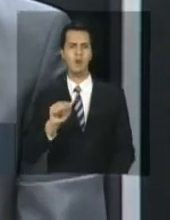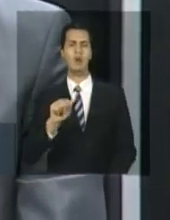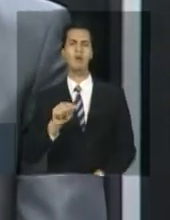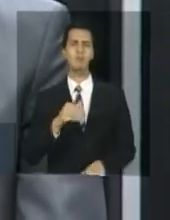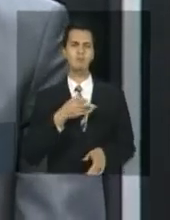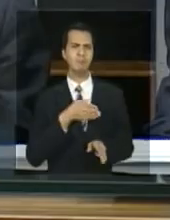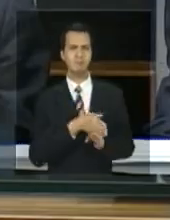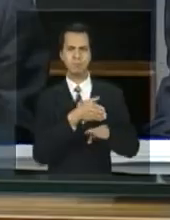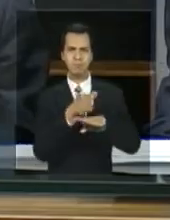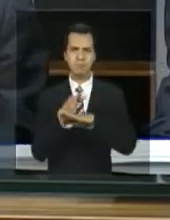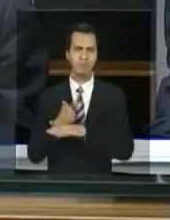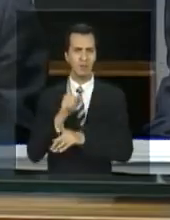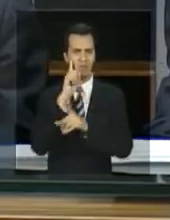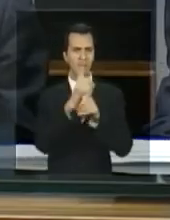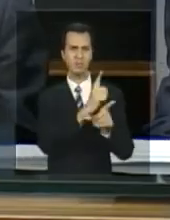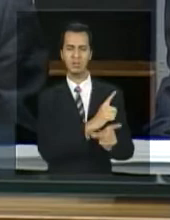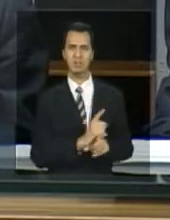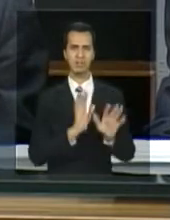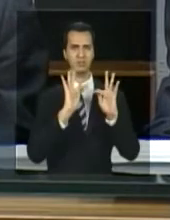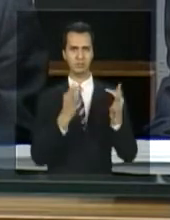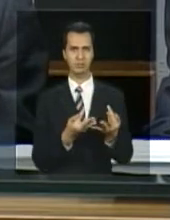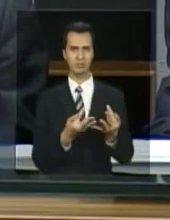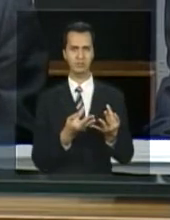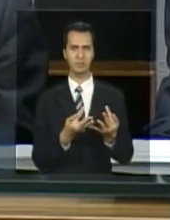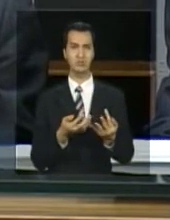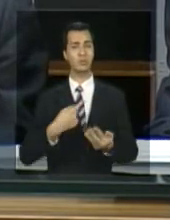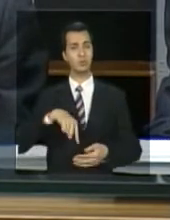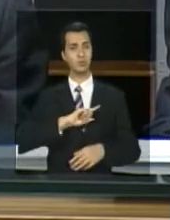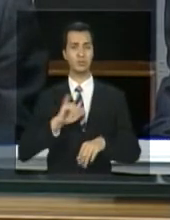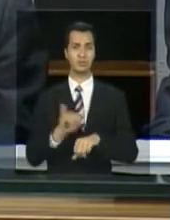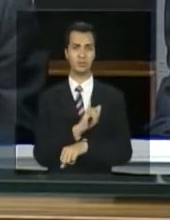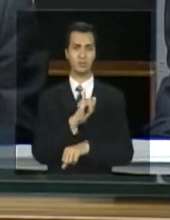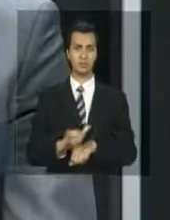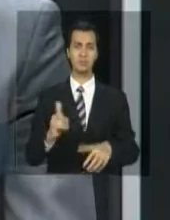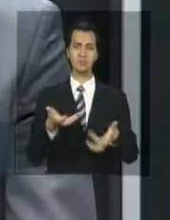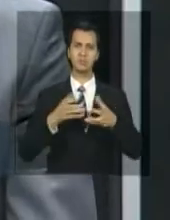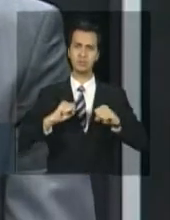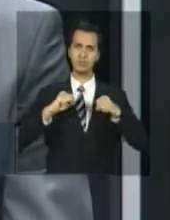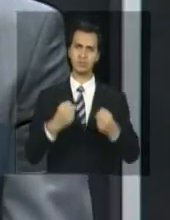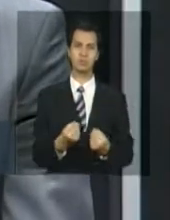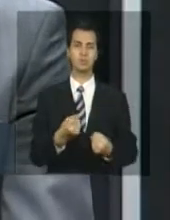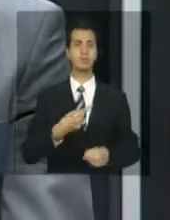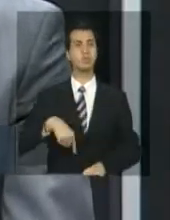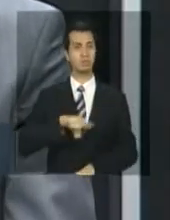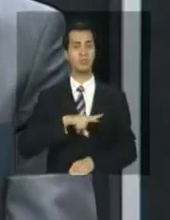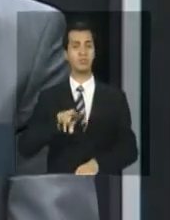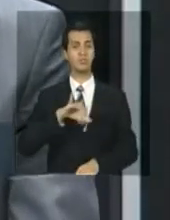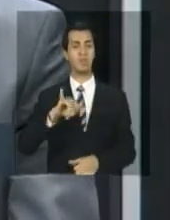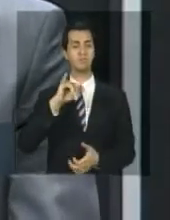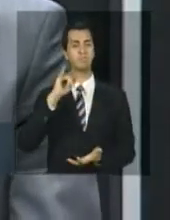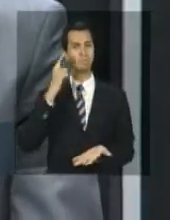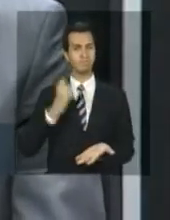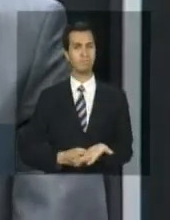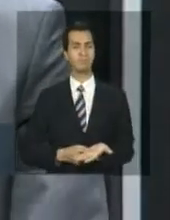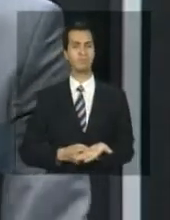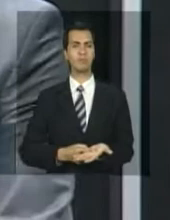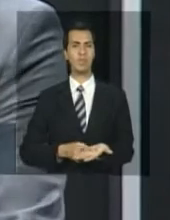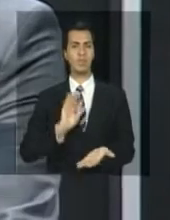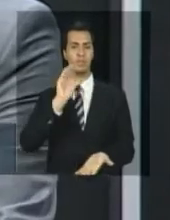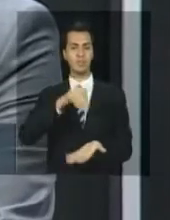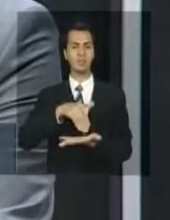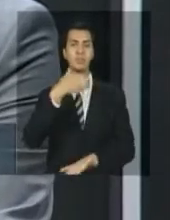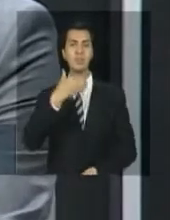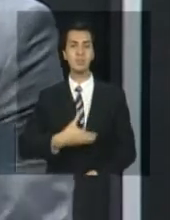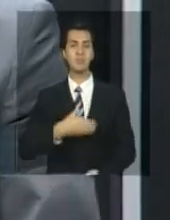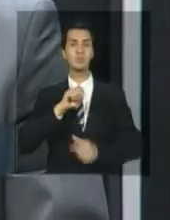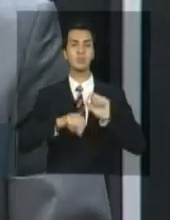municipais. São estratégias a serem fortalecidas. Vamos garantir que até o final deste ano, 200